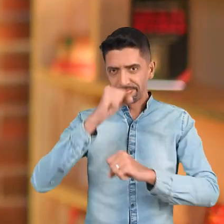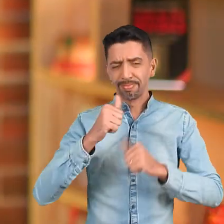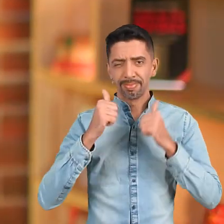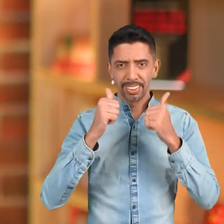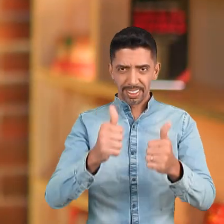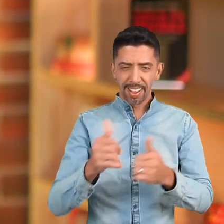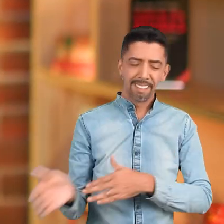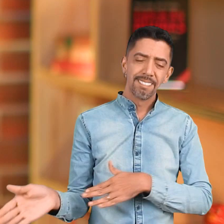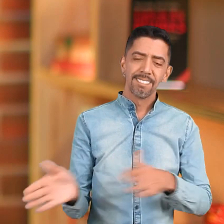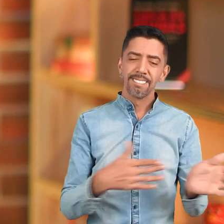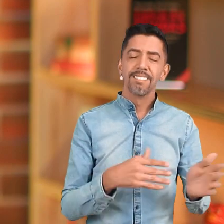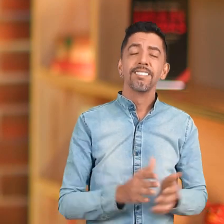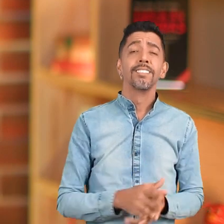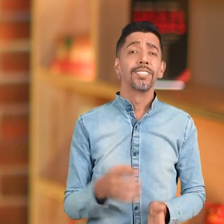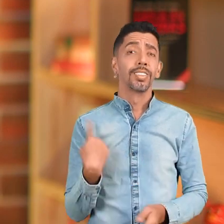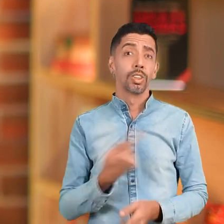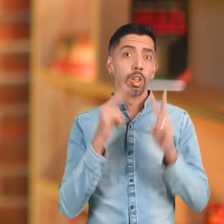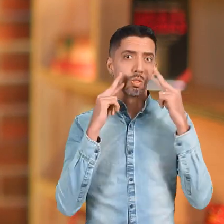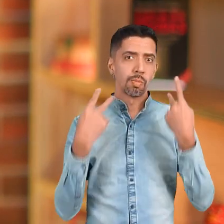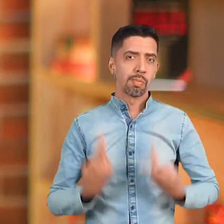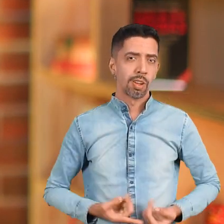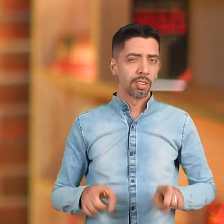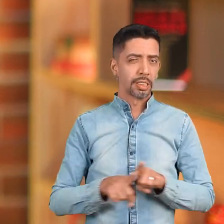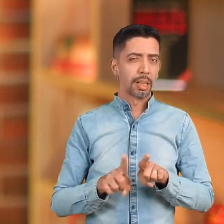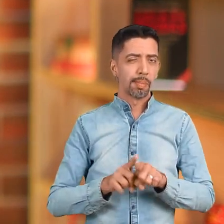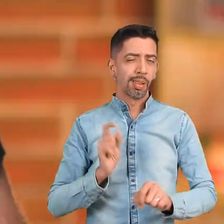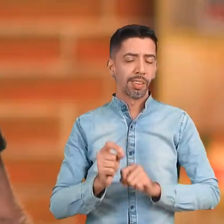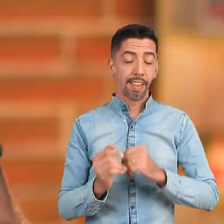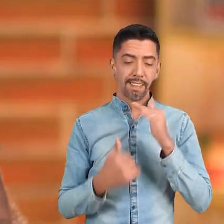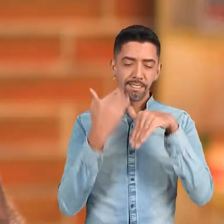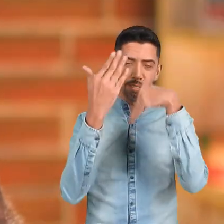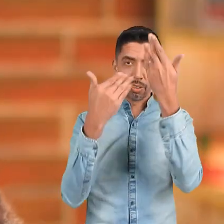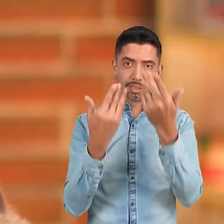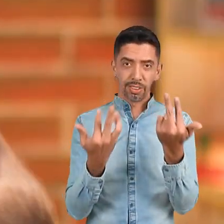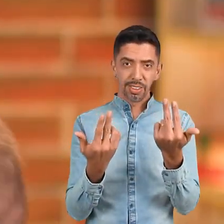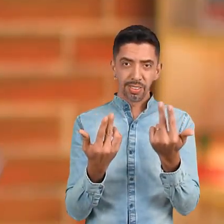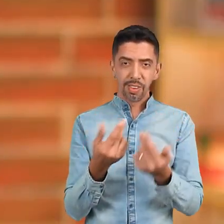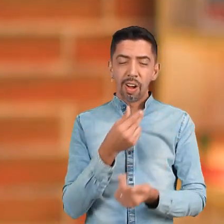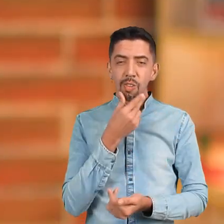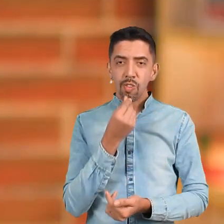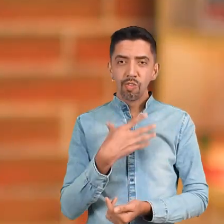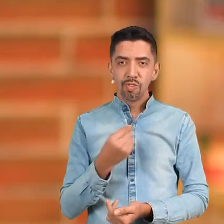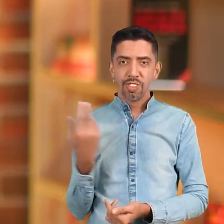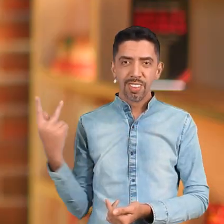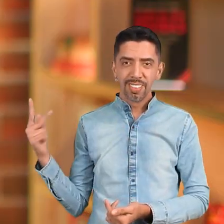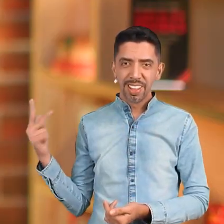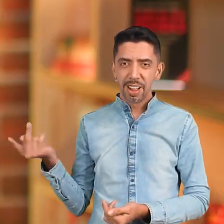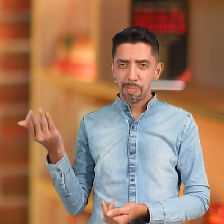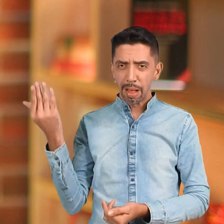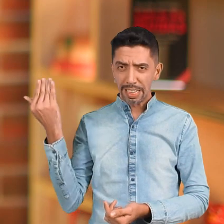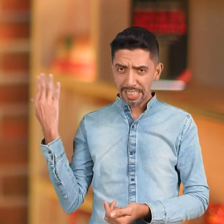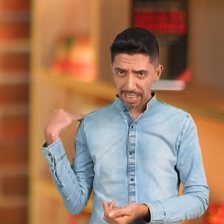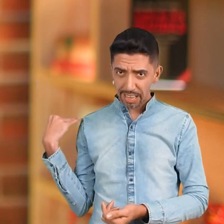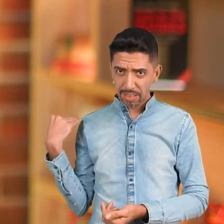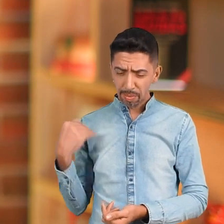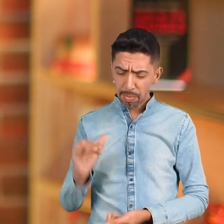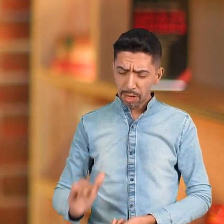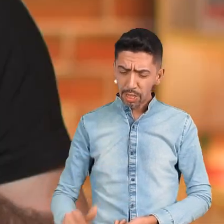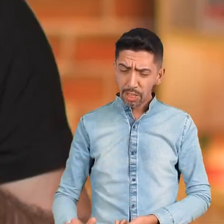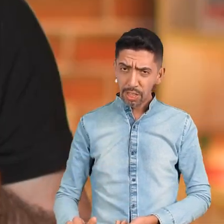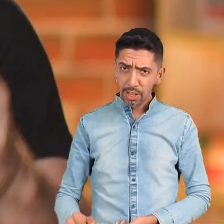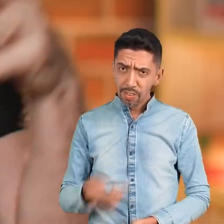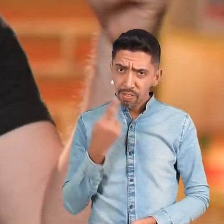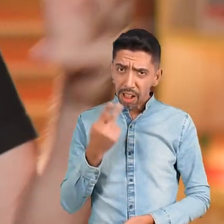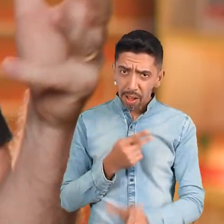falava meu filho lá com 10 anos de idade, o Fabrício, ele falava assim, pai, a gente evolui, né? Evolui? Como assim,